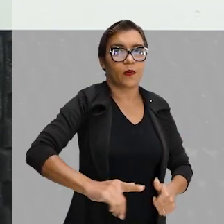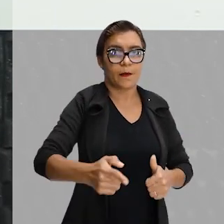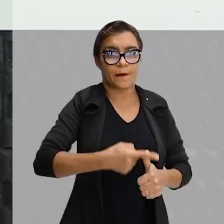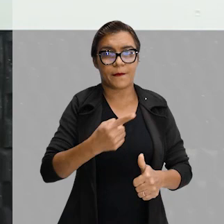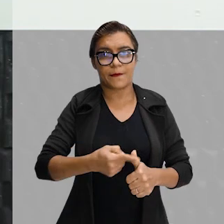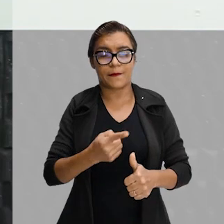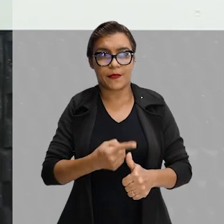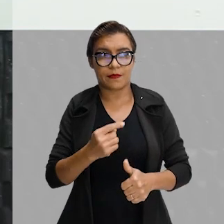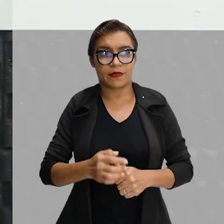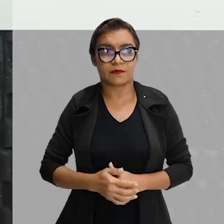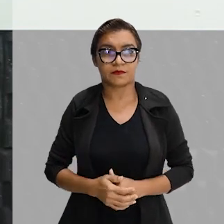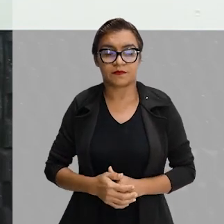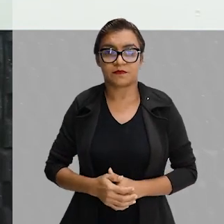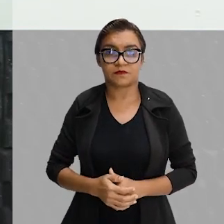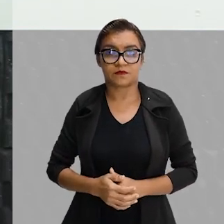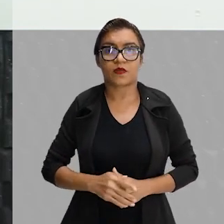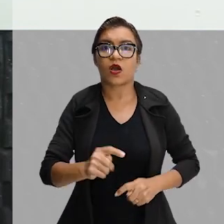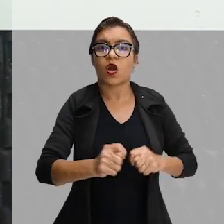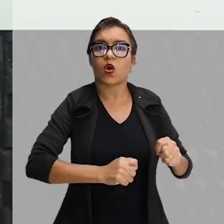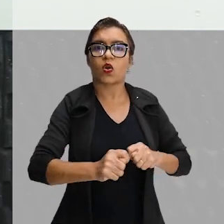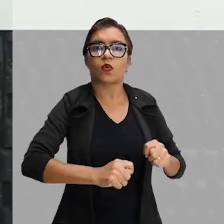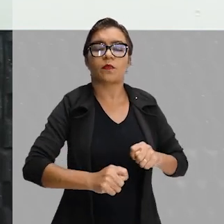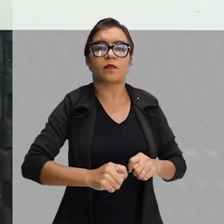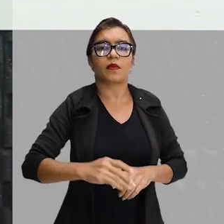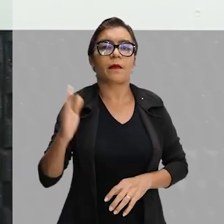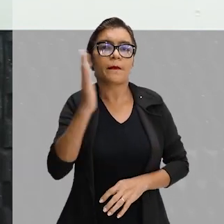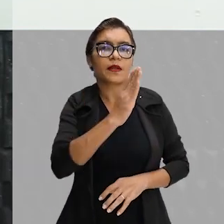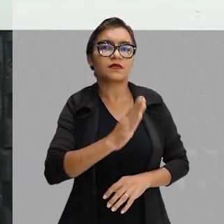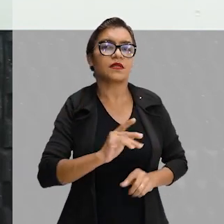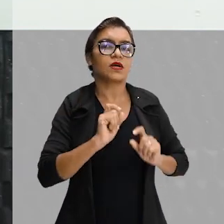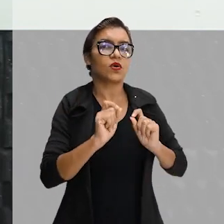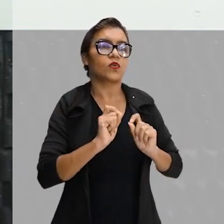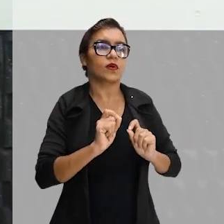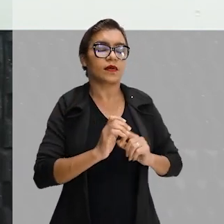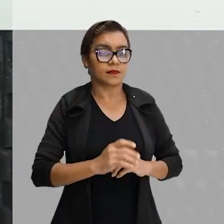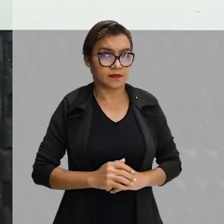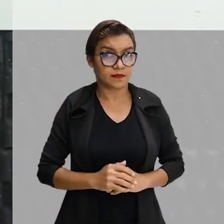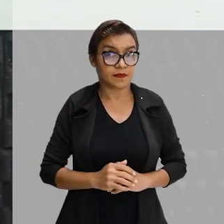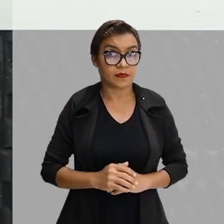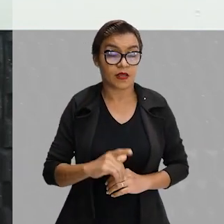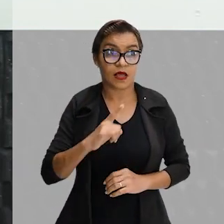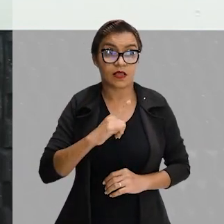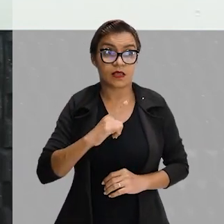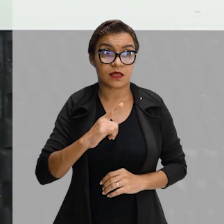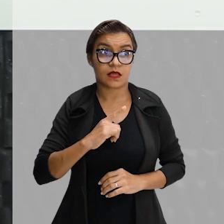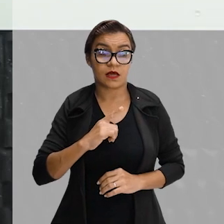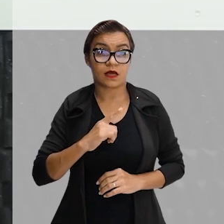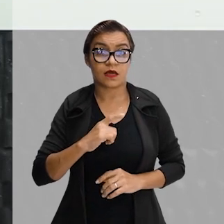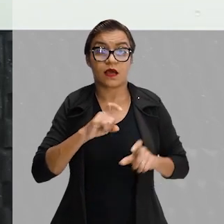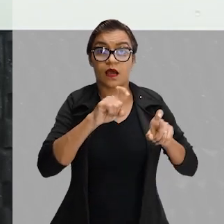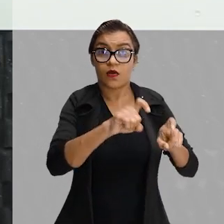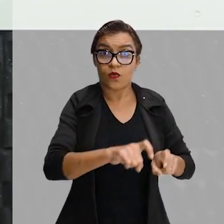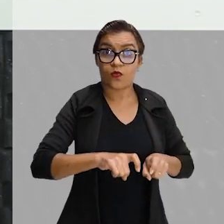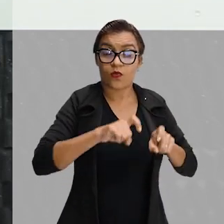no setor primário. Qual era a economia brasileira? A economia brasileira respondia principalmente pela